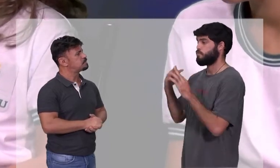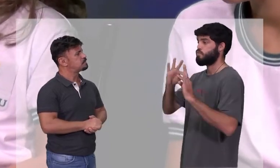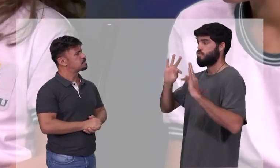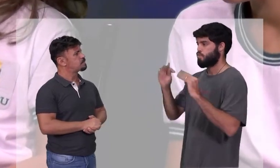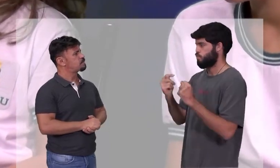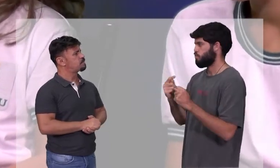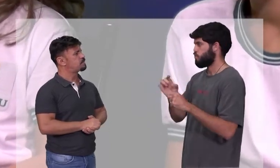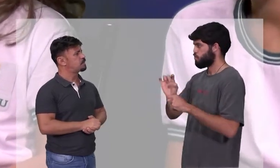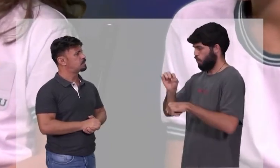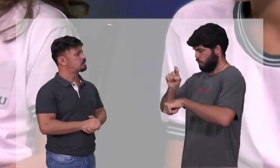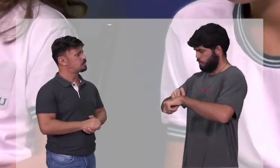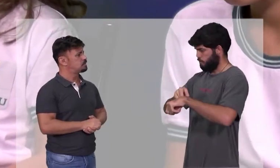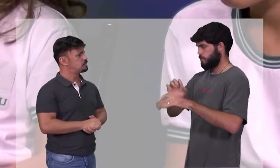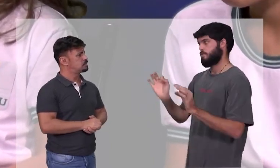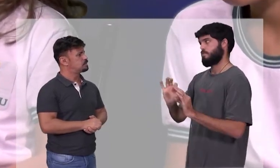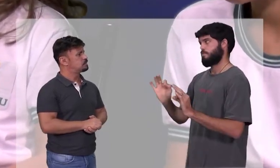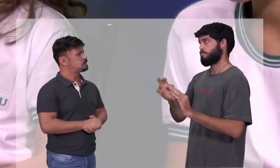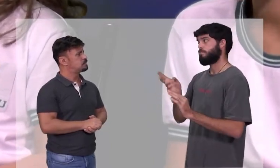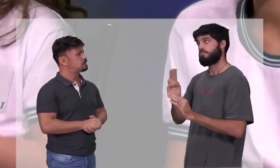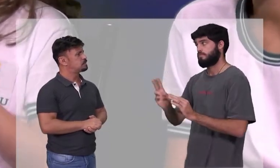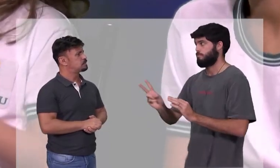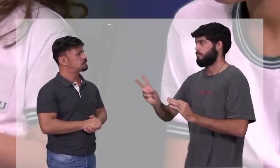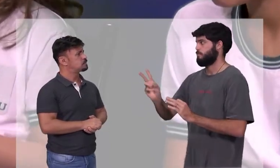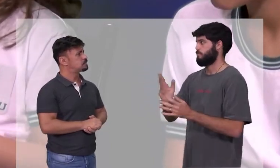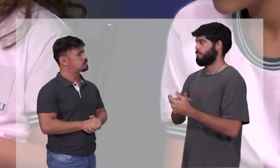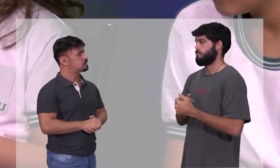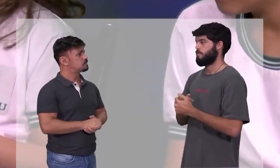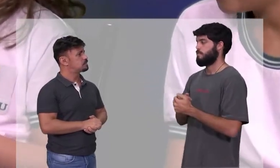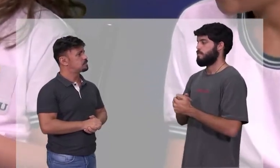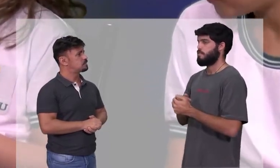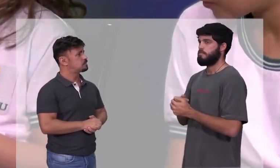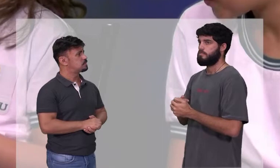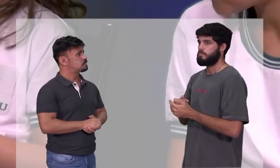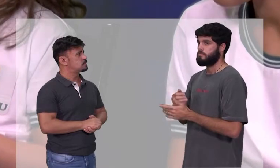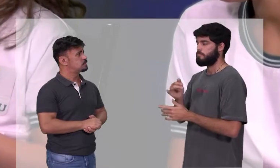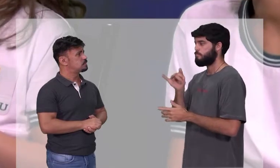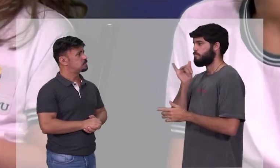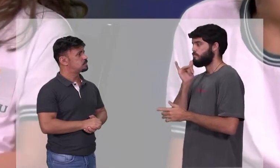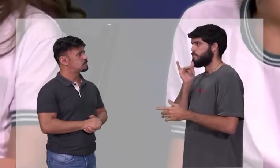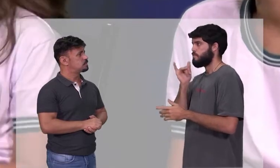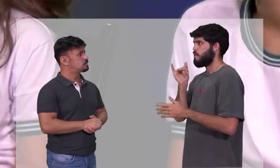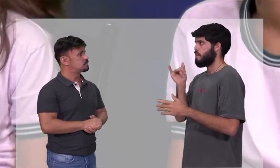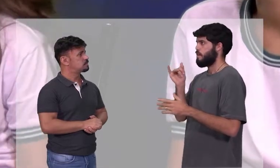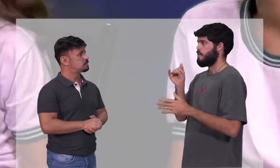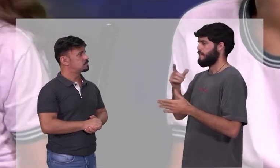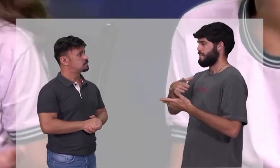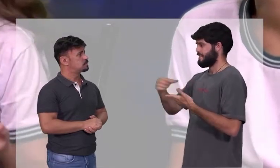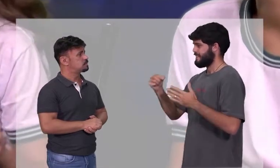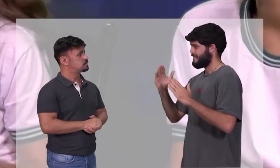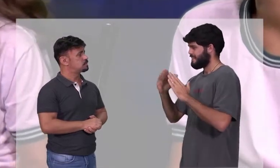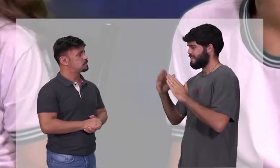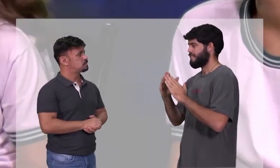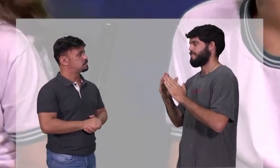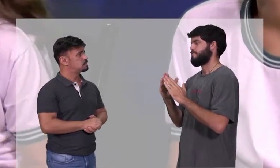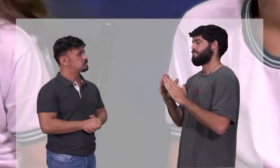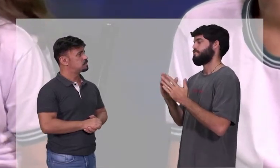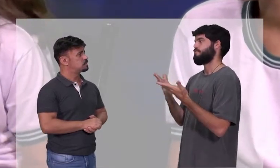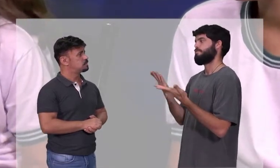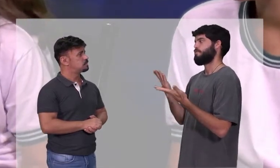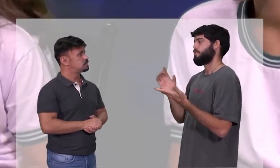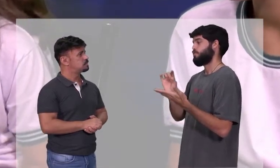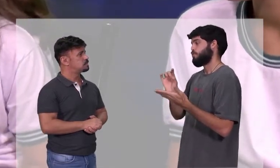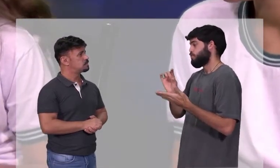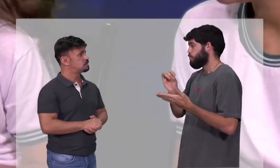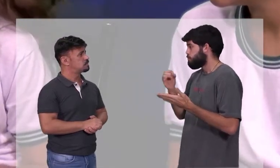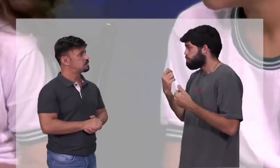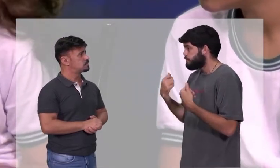verdade, né? Não é só com esse momento. A gente tem que ter responsabilidade também em não sair muito de casa, né? Porque você...